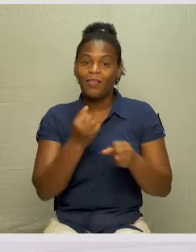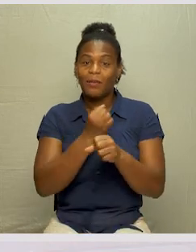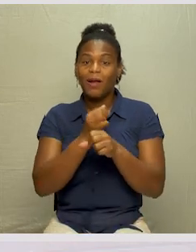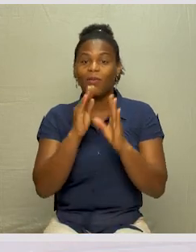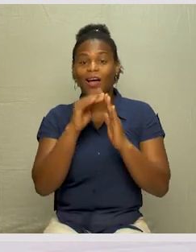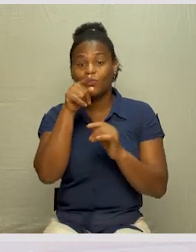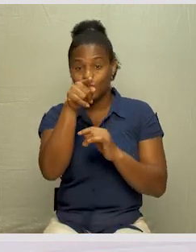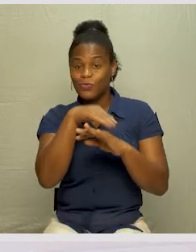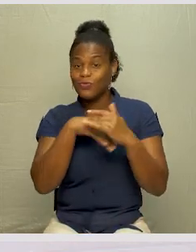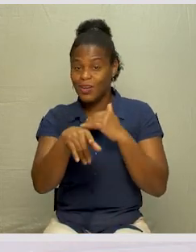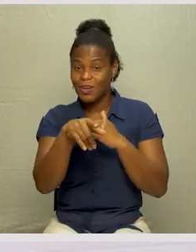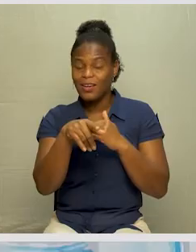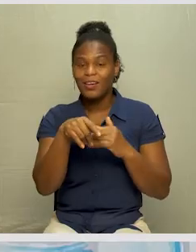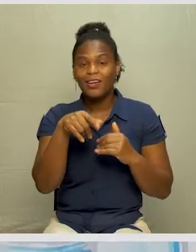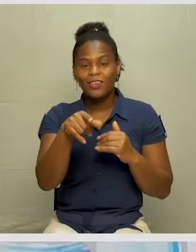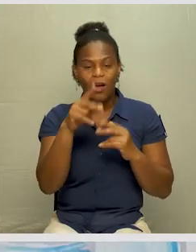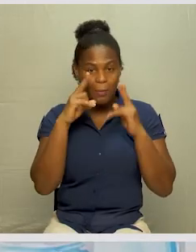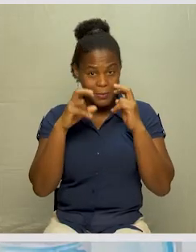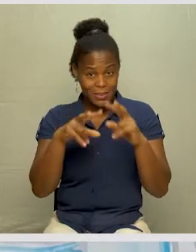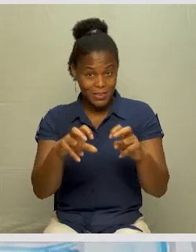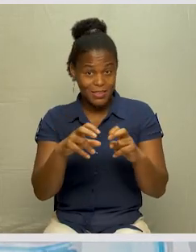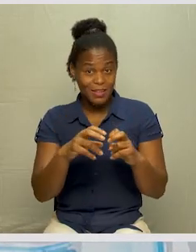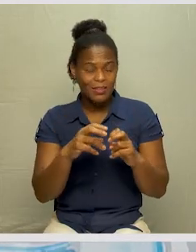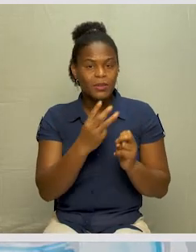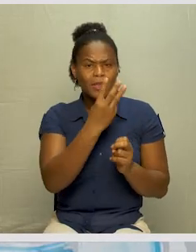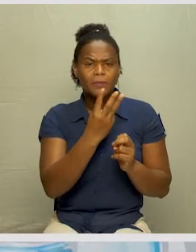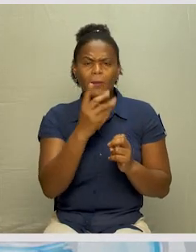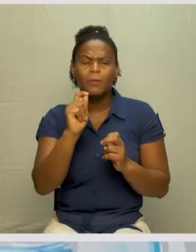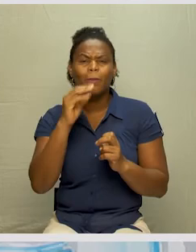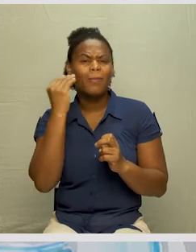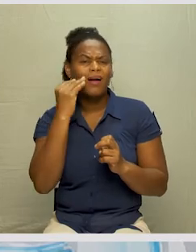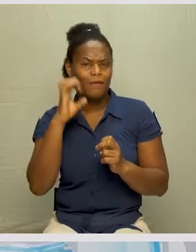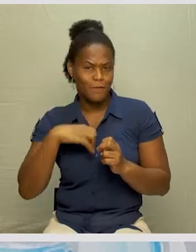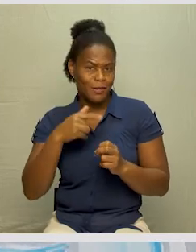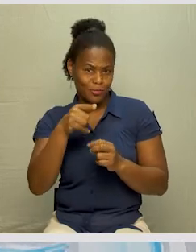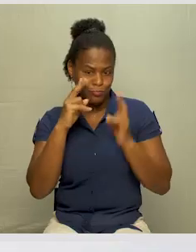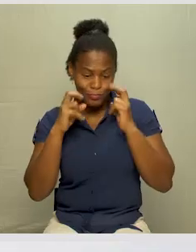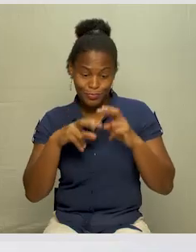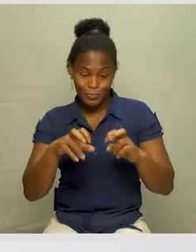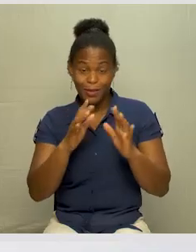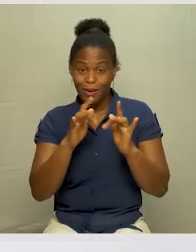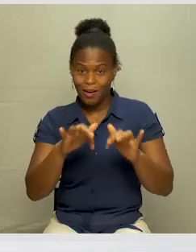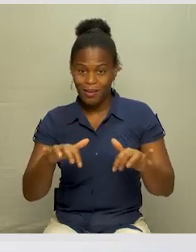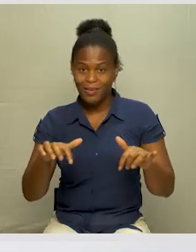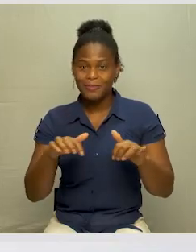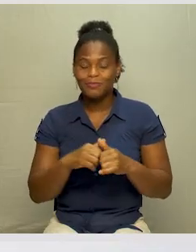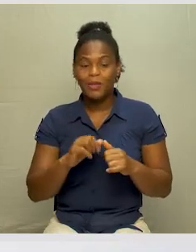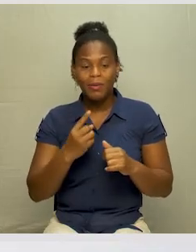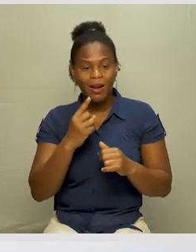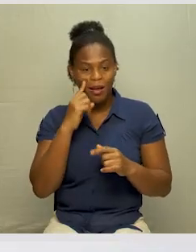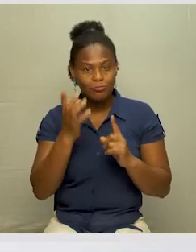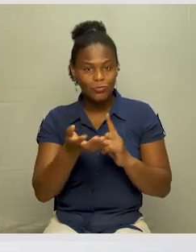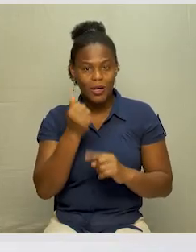O trabalho de casa que vocês vão fazer uma pesquisa no site do Banco de Cabo Verde para